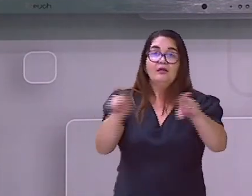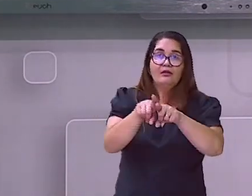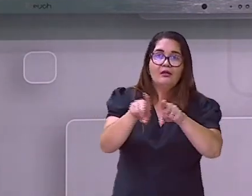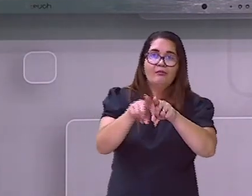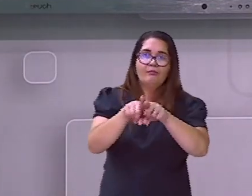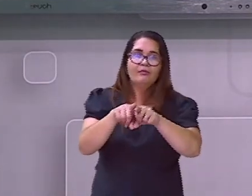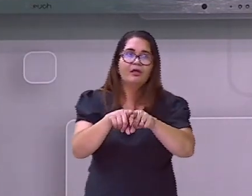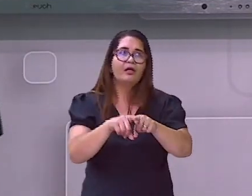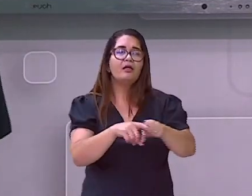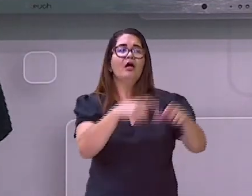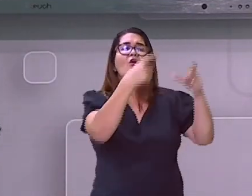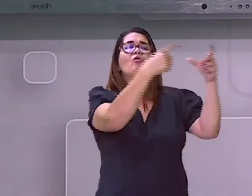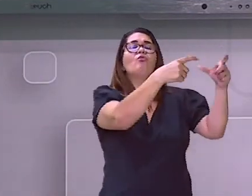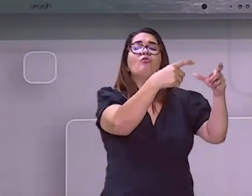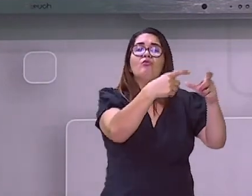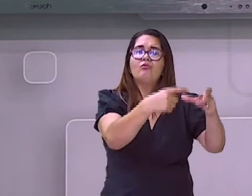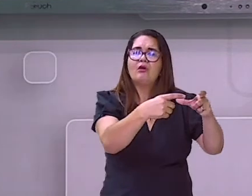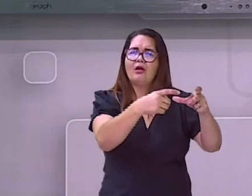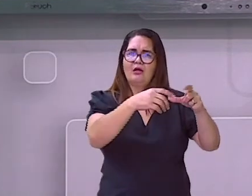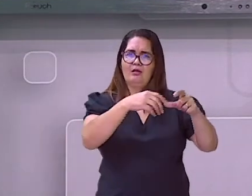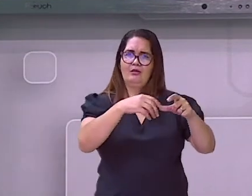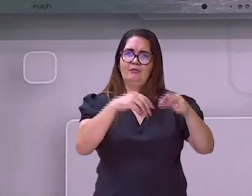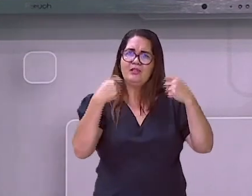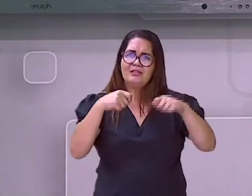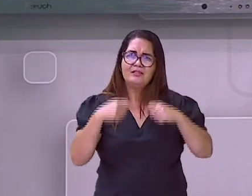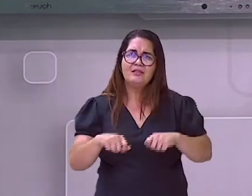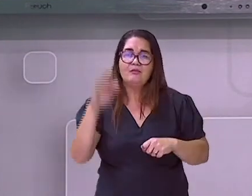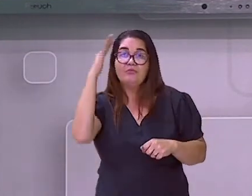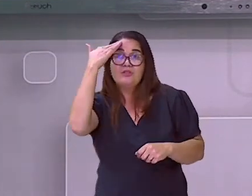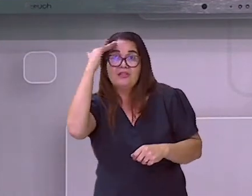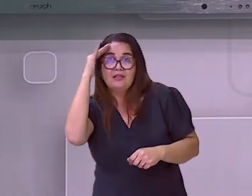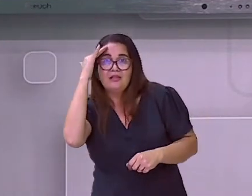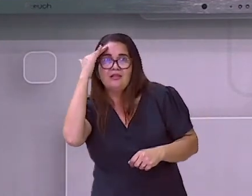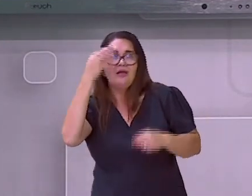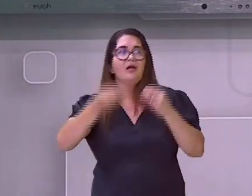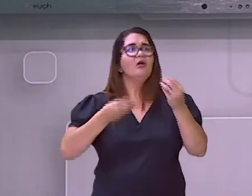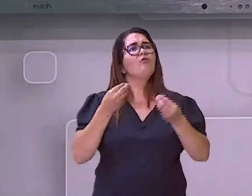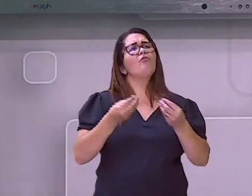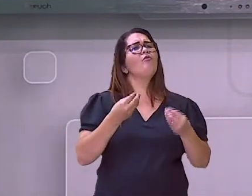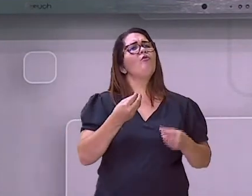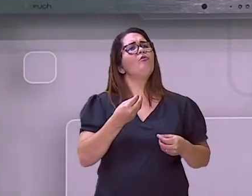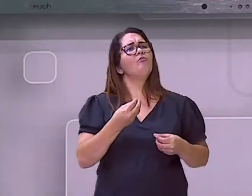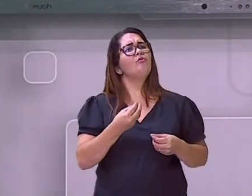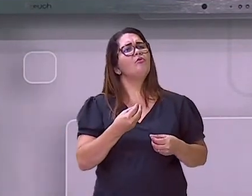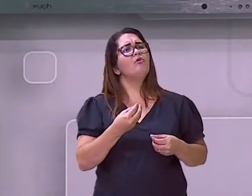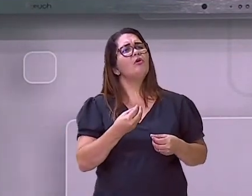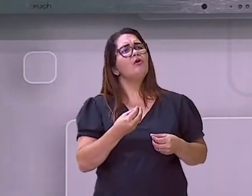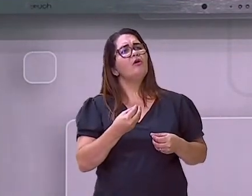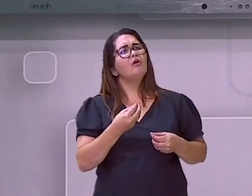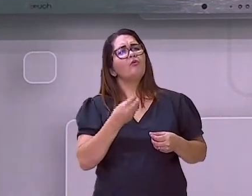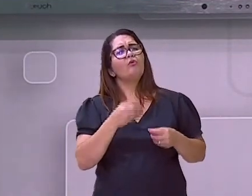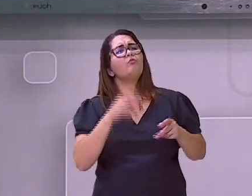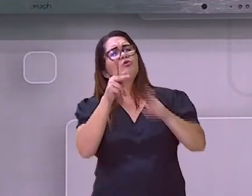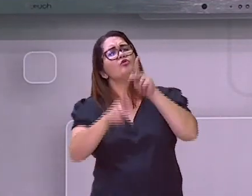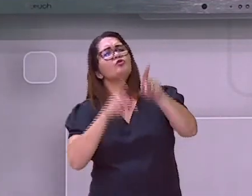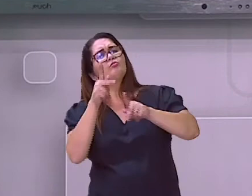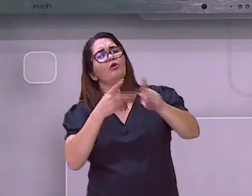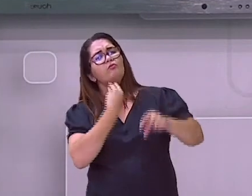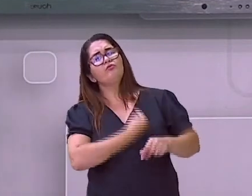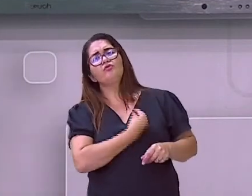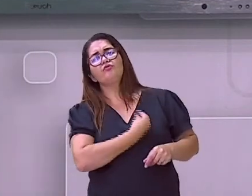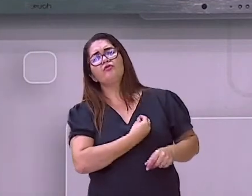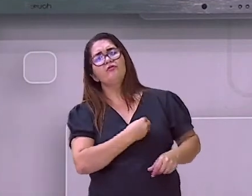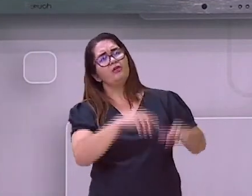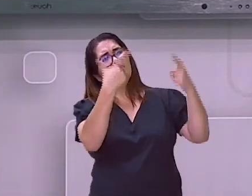do lugar, para entender a forma como ele está povoado.